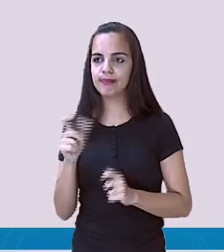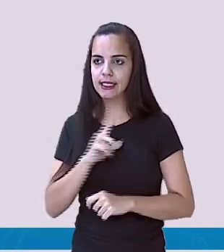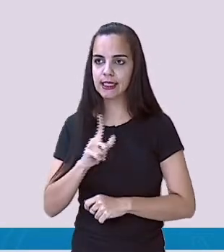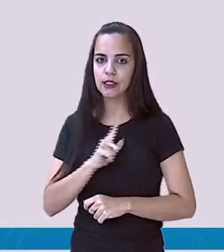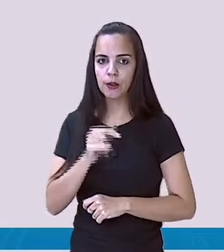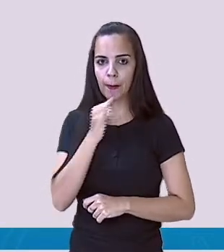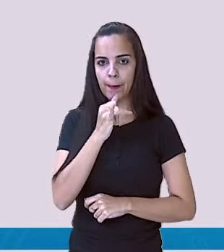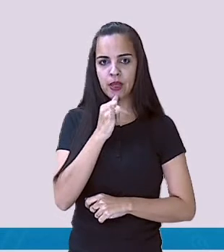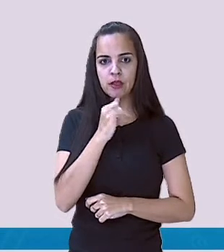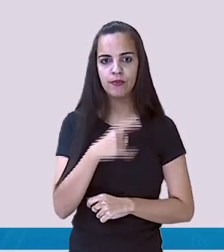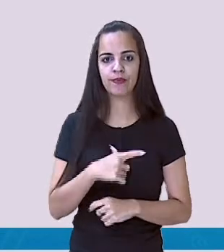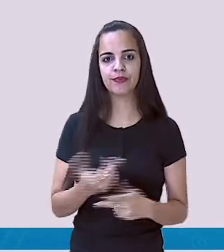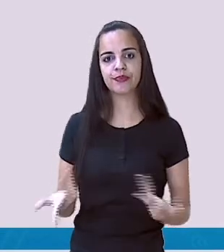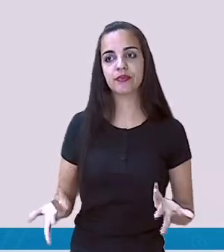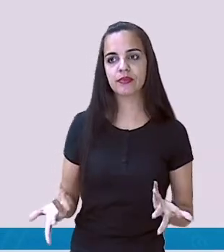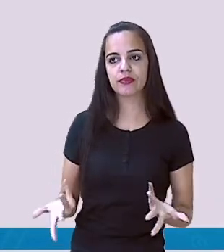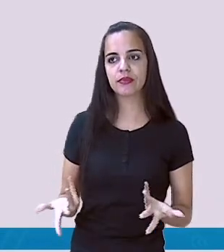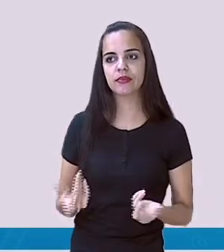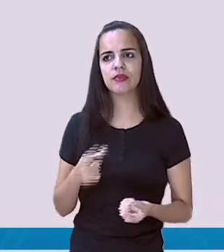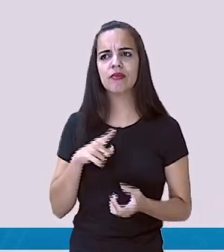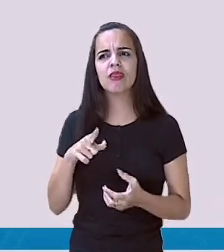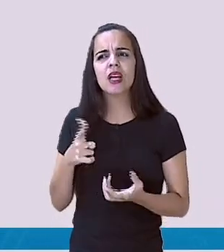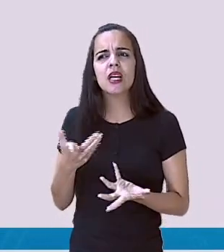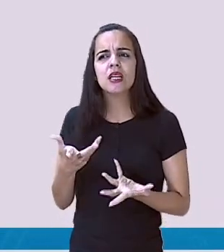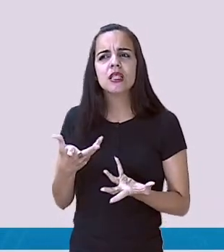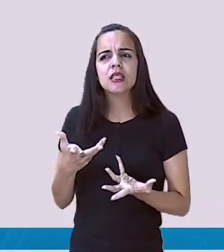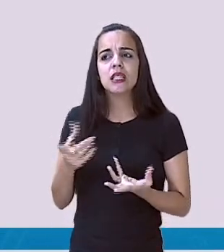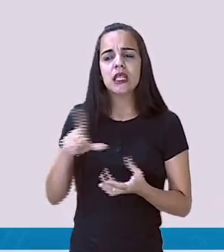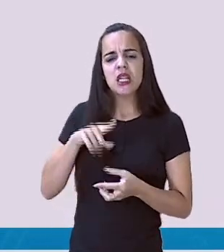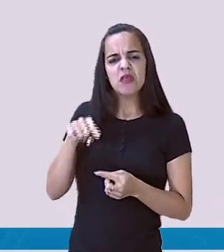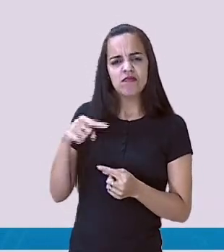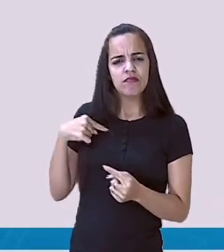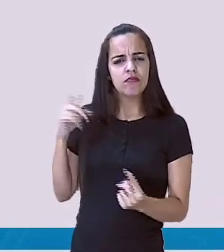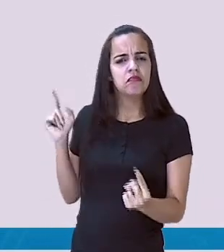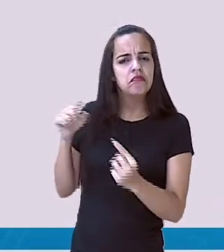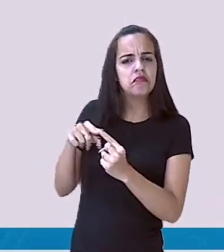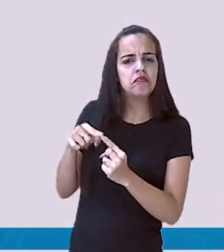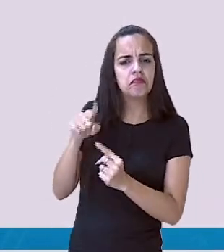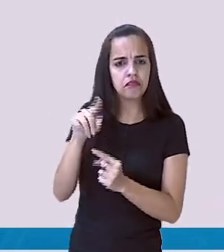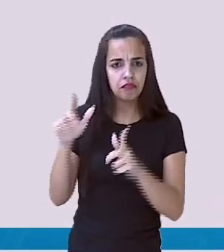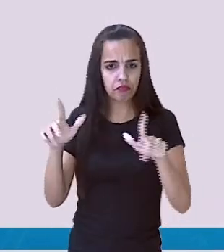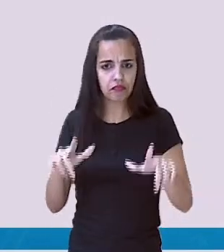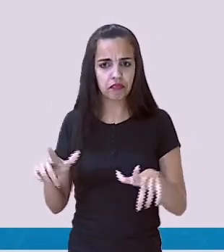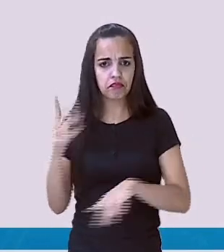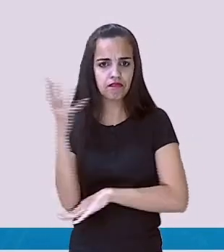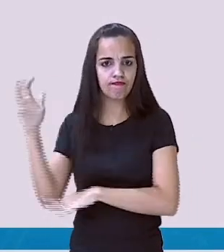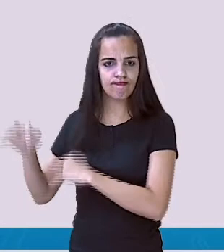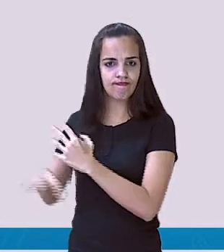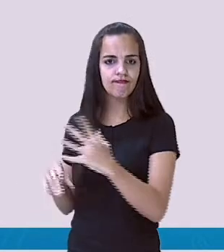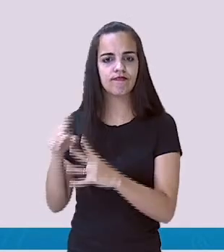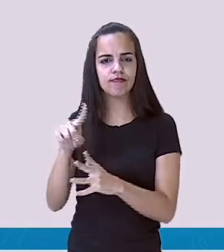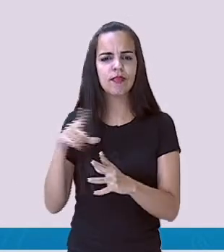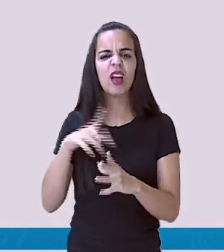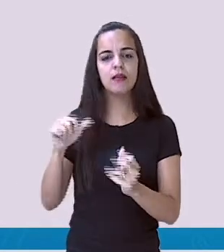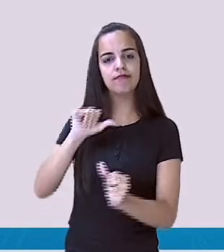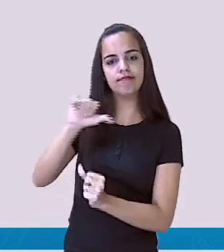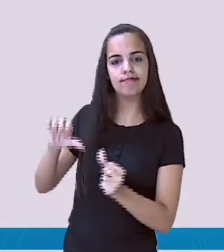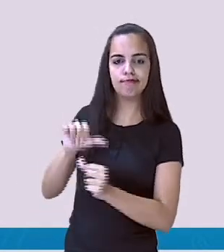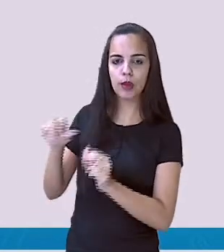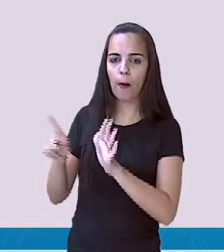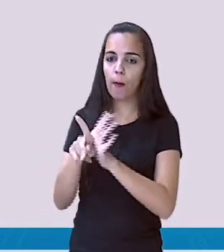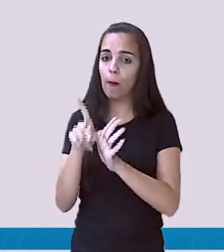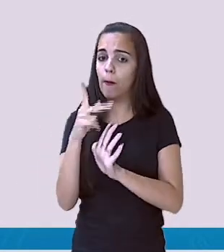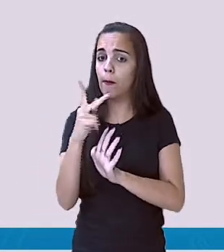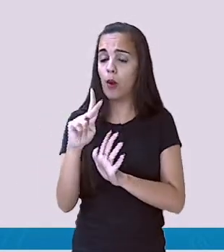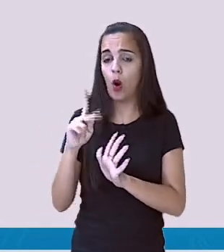de paisagem passa por modificações da própria natureza. Então, além da modificação do homem,